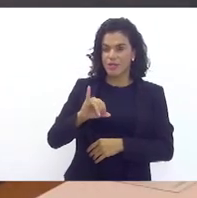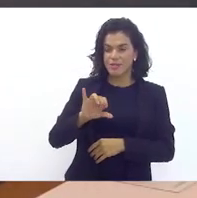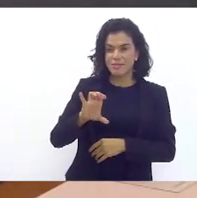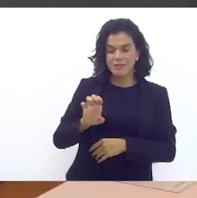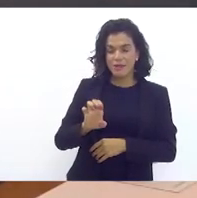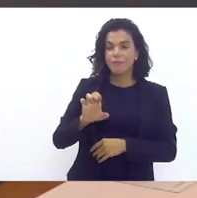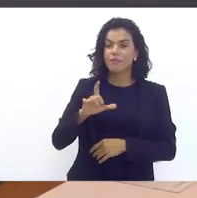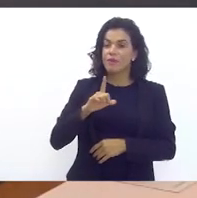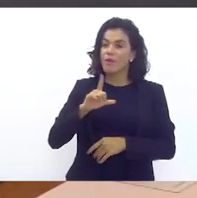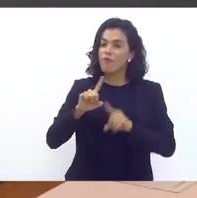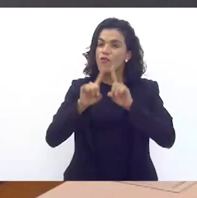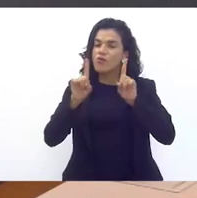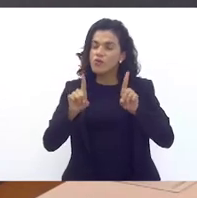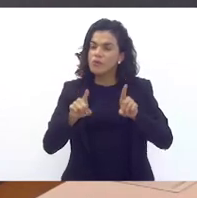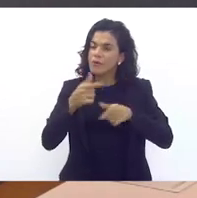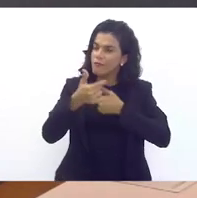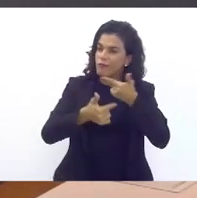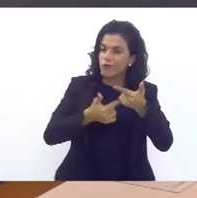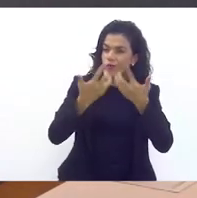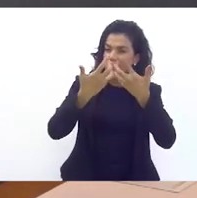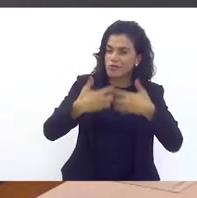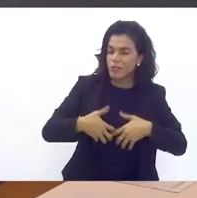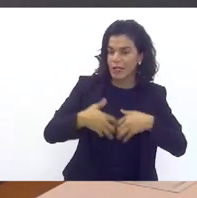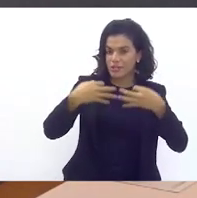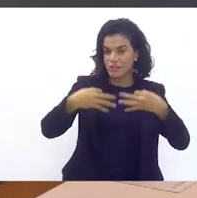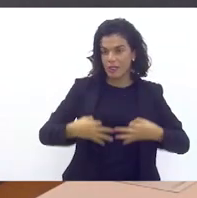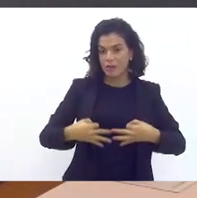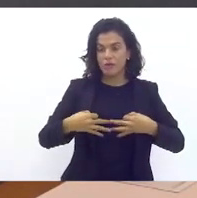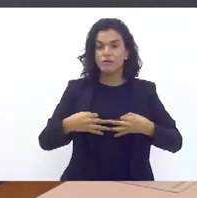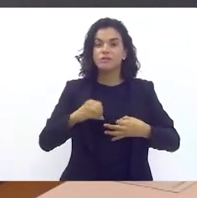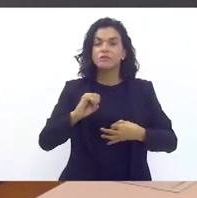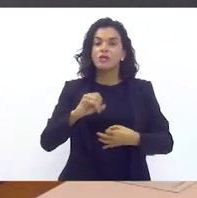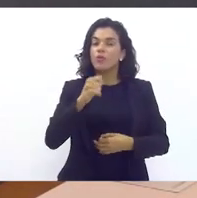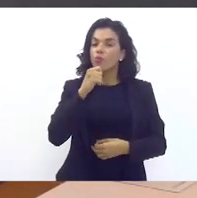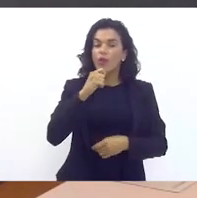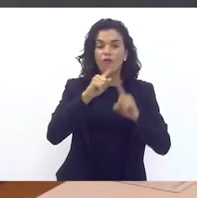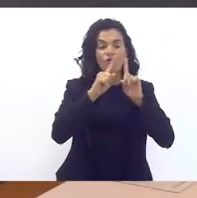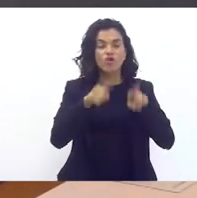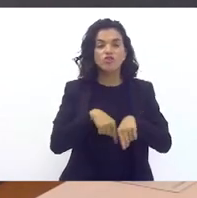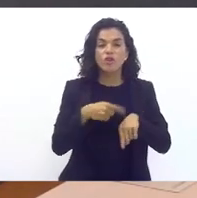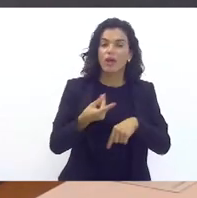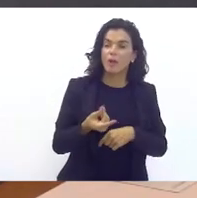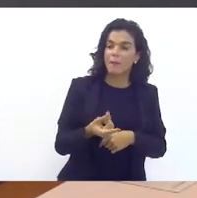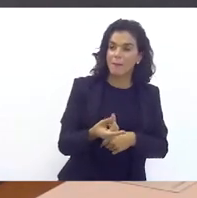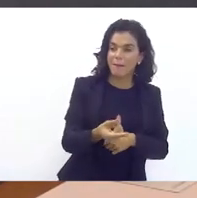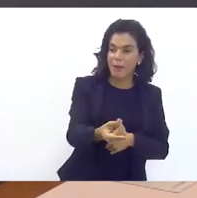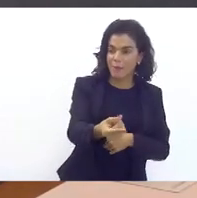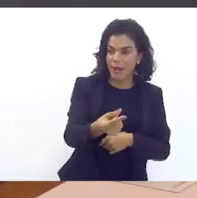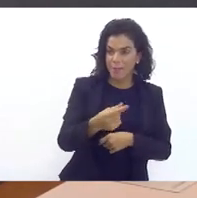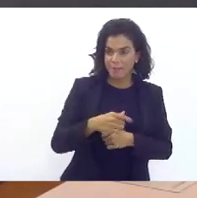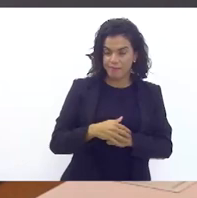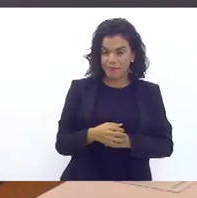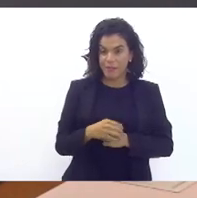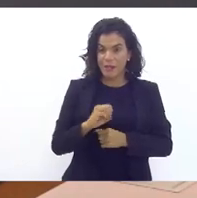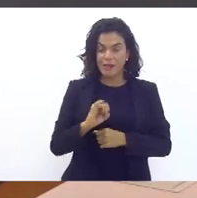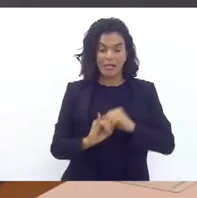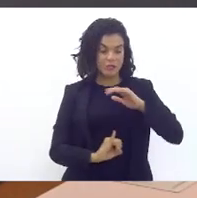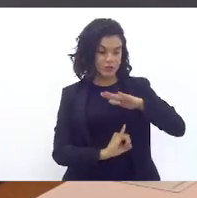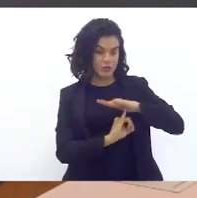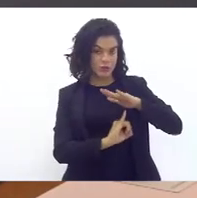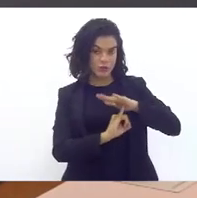funcionar direito se a gente não tiver funcionário de longo prazo. Tá? Nas